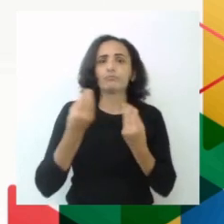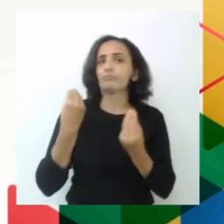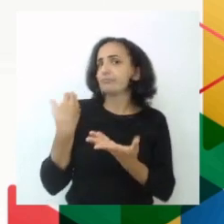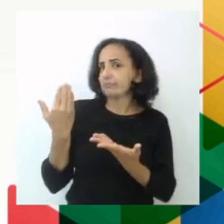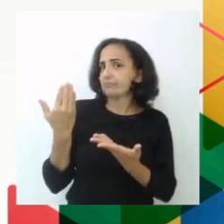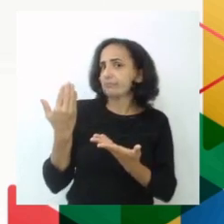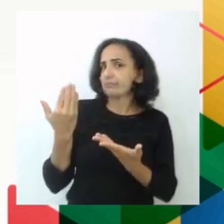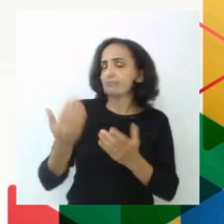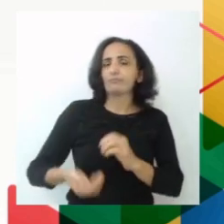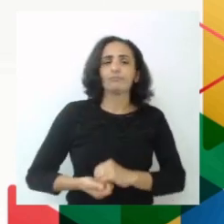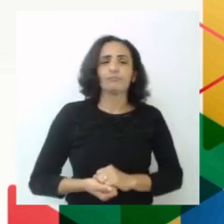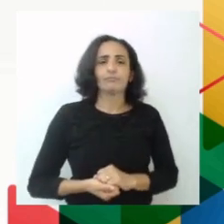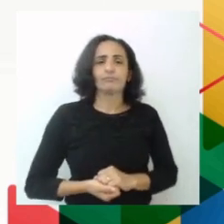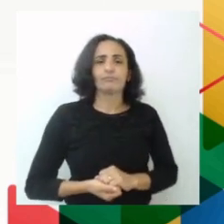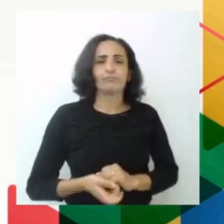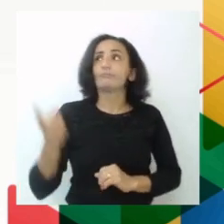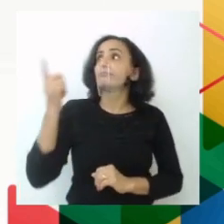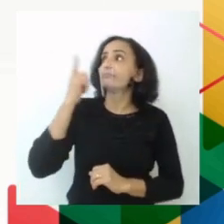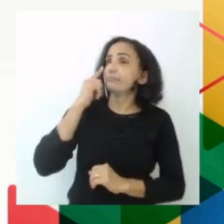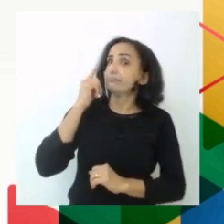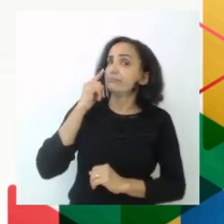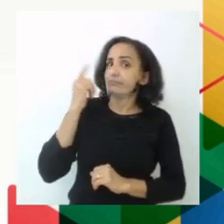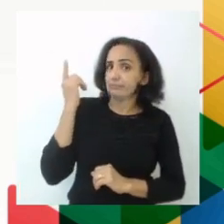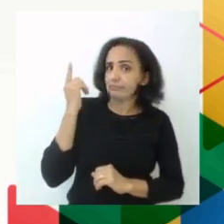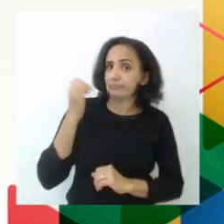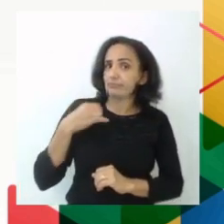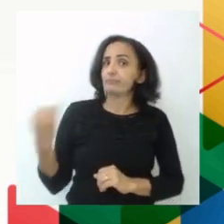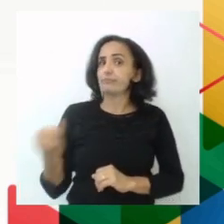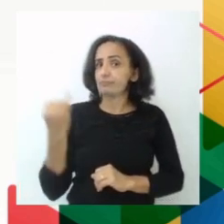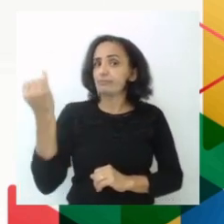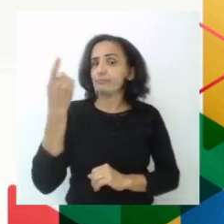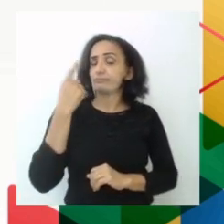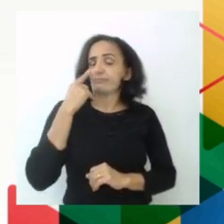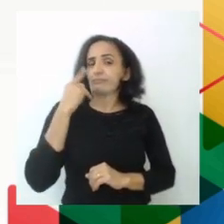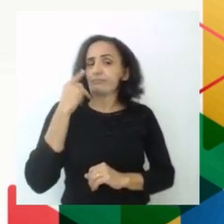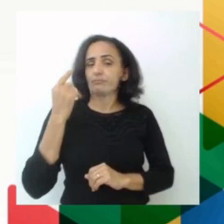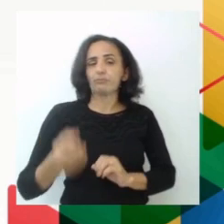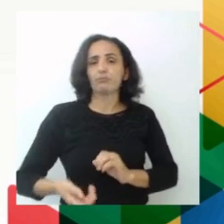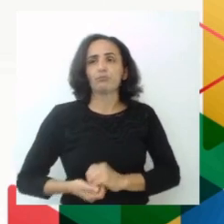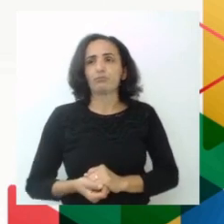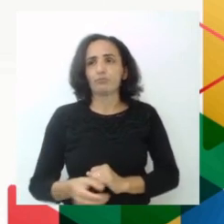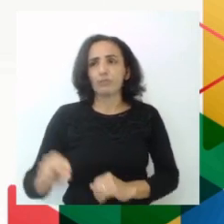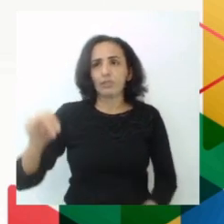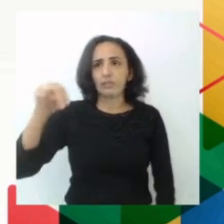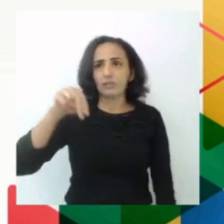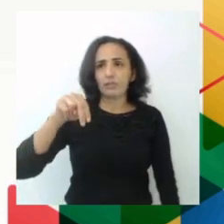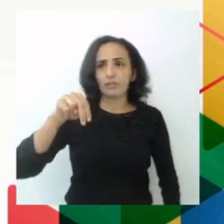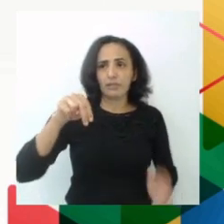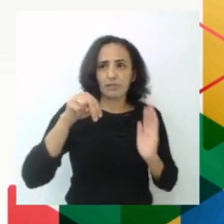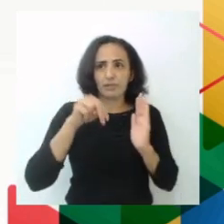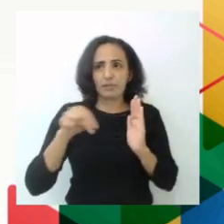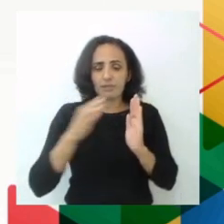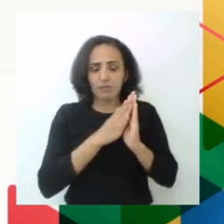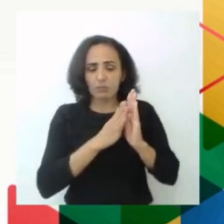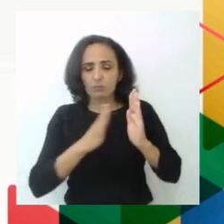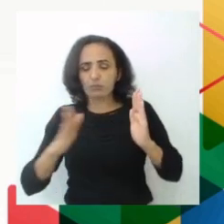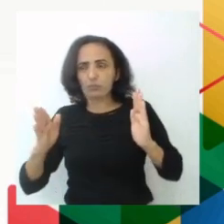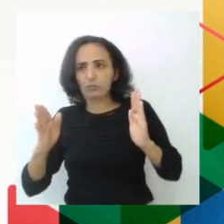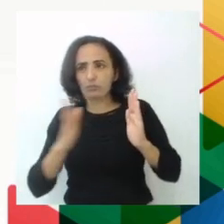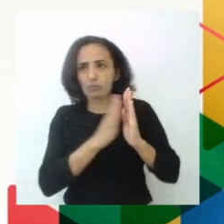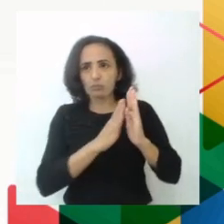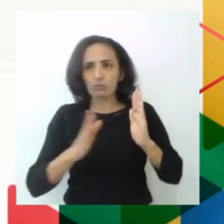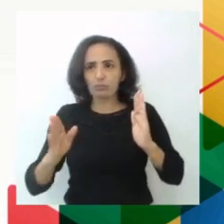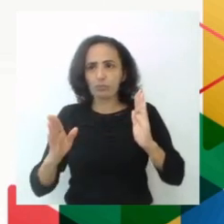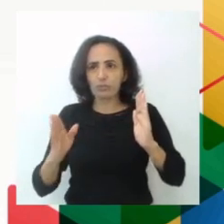é 5. Então, você vem e coloca na fórmula do arranjo. N 5 a 5, 8, 5 a 5. O N fica